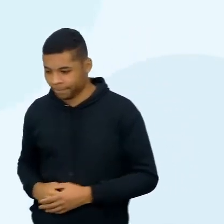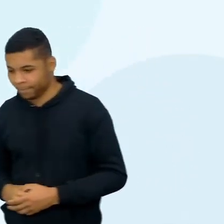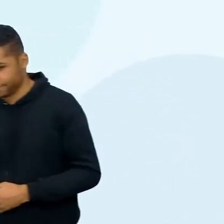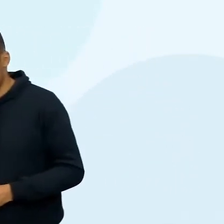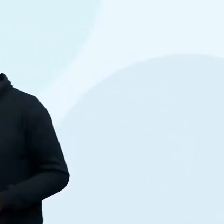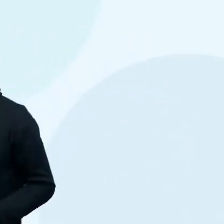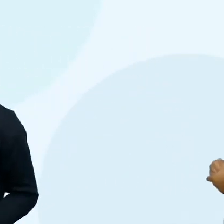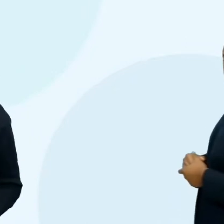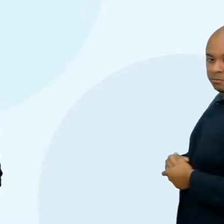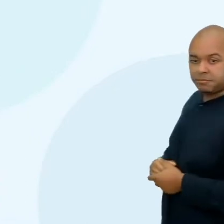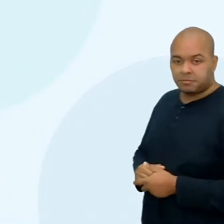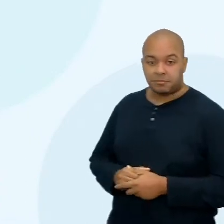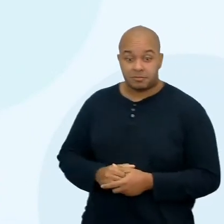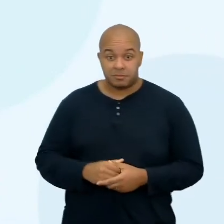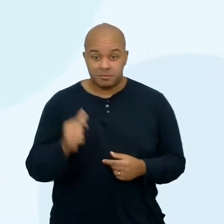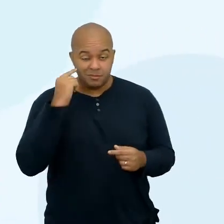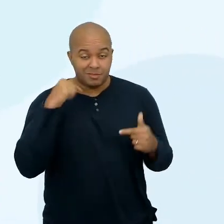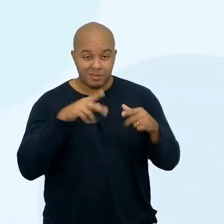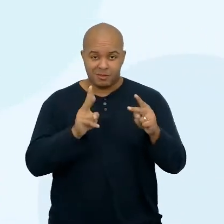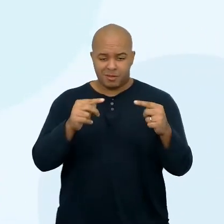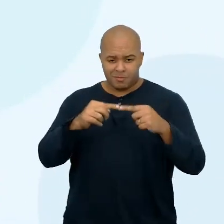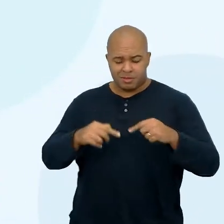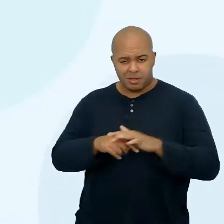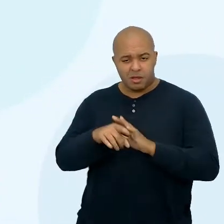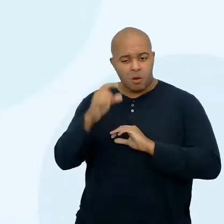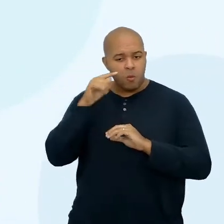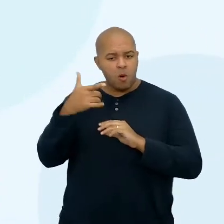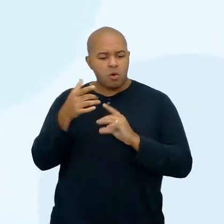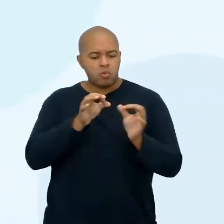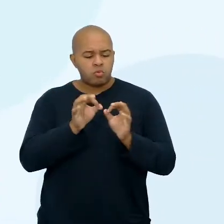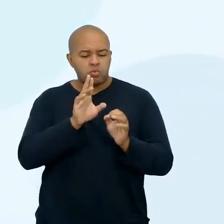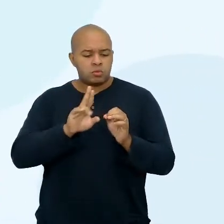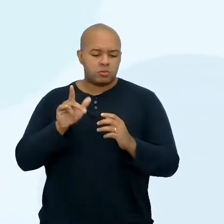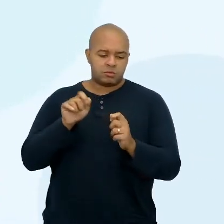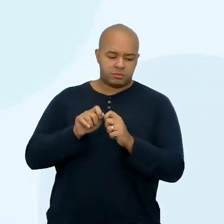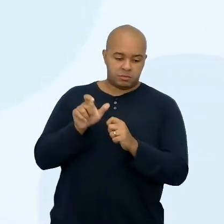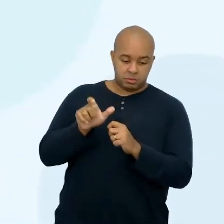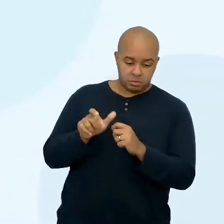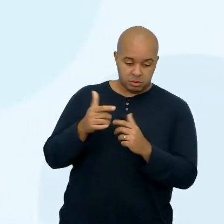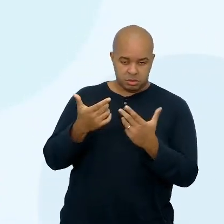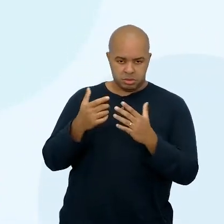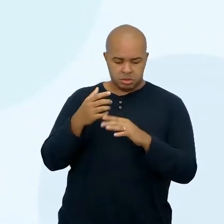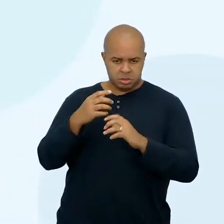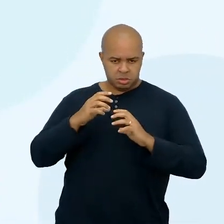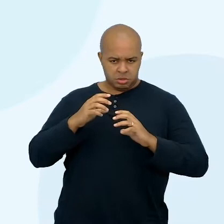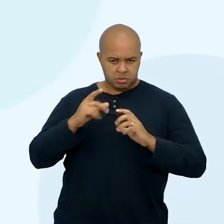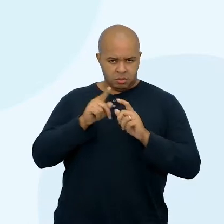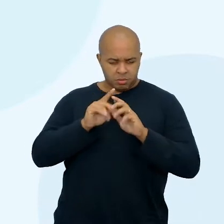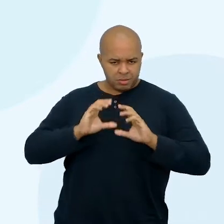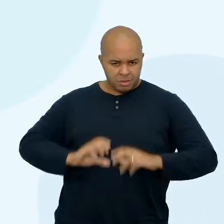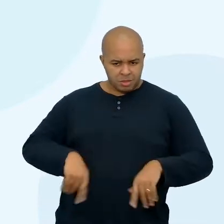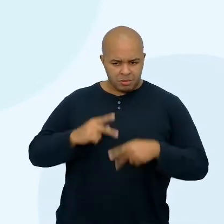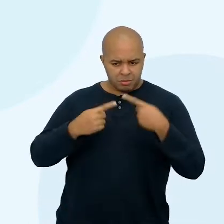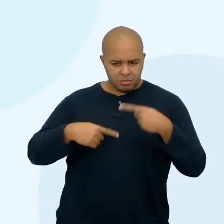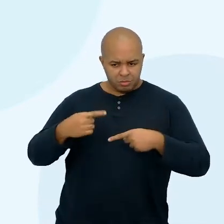isonomia qualquer tipo de escolha religiosa, qualquer característica de ordem